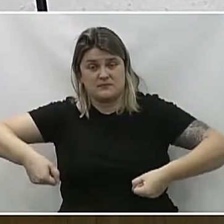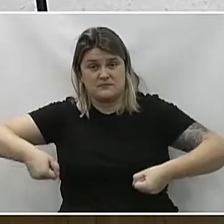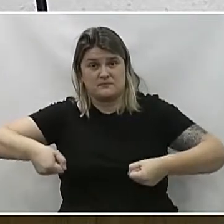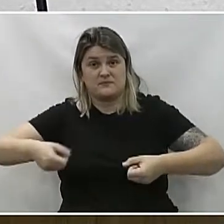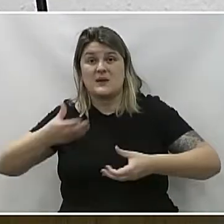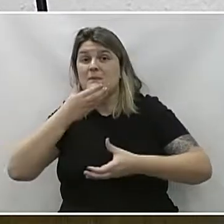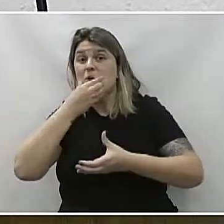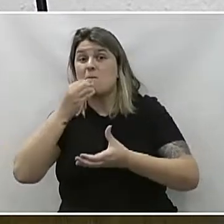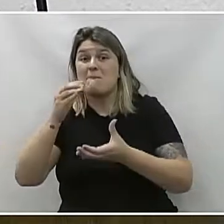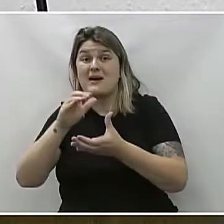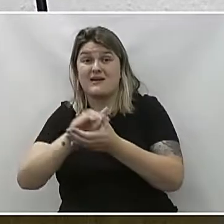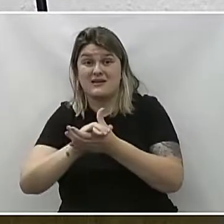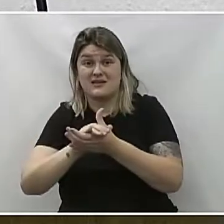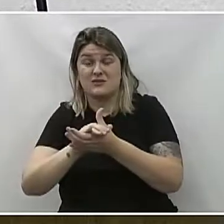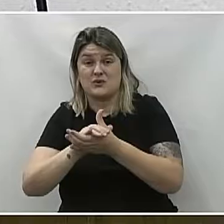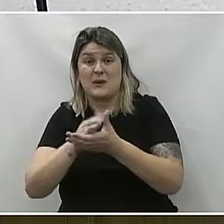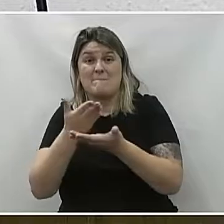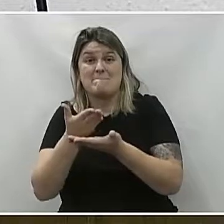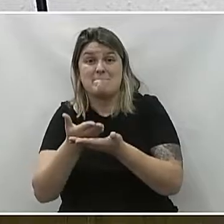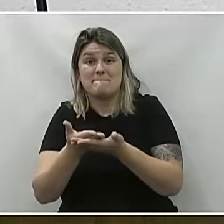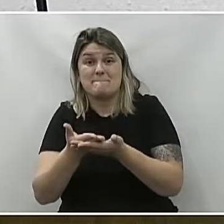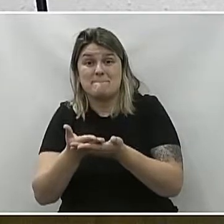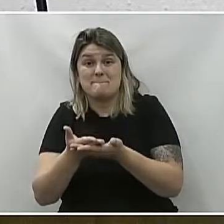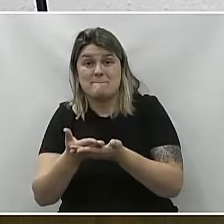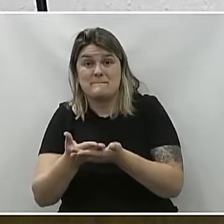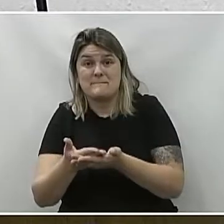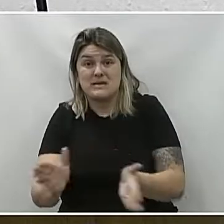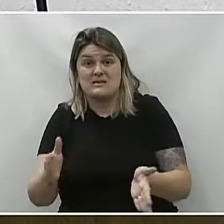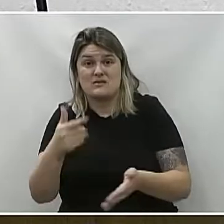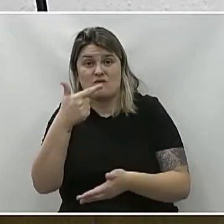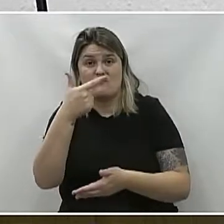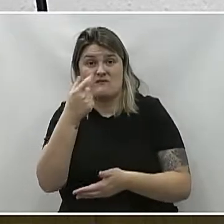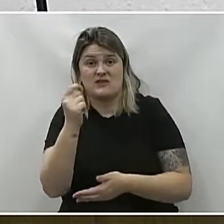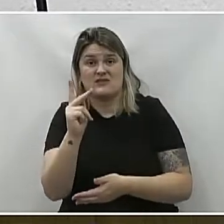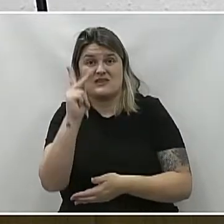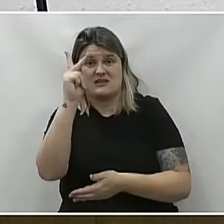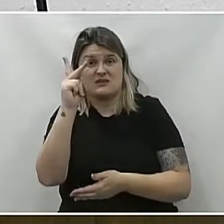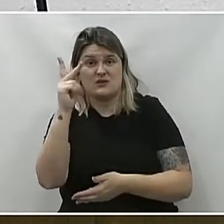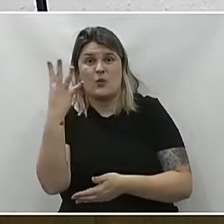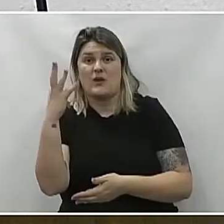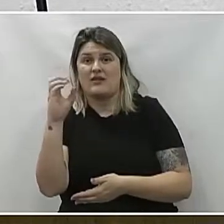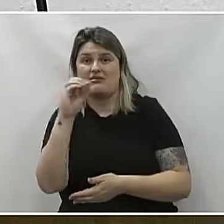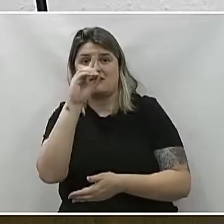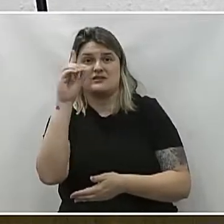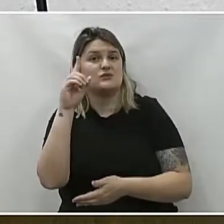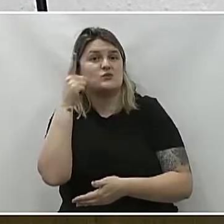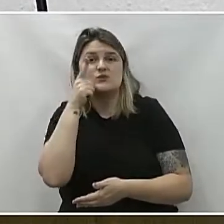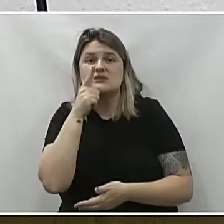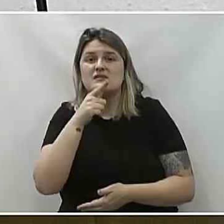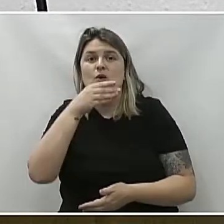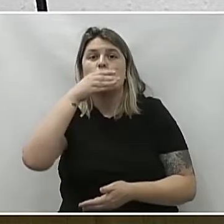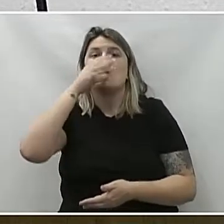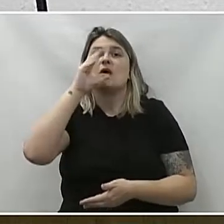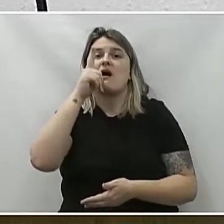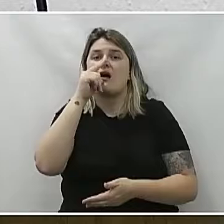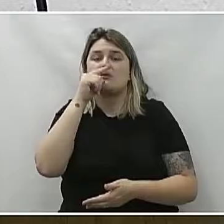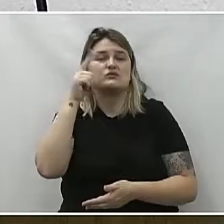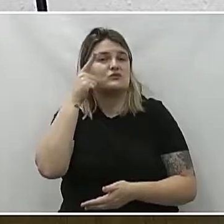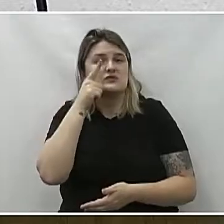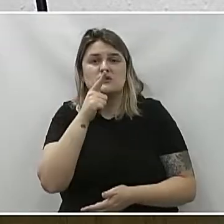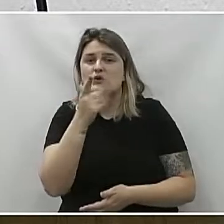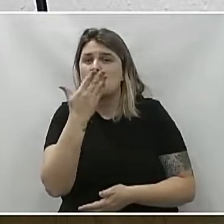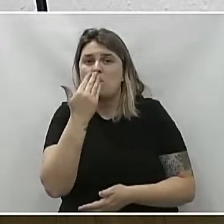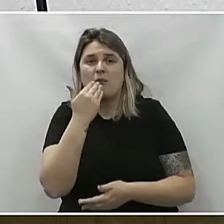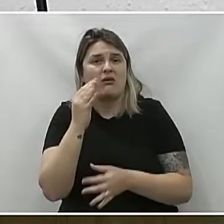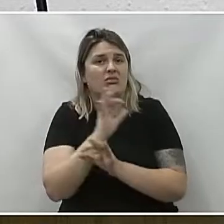O meu marido, forte e saudável, que perdeu 20 quilos em 40 dias. Que não conseguia nem beber água, nem comer,